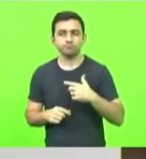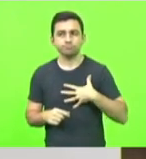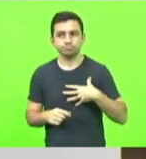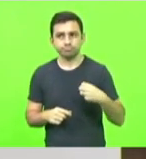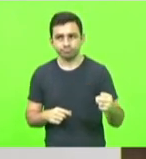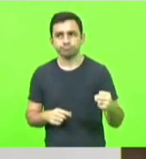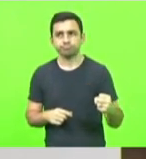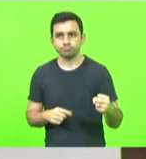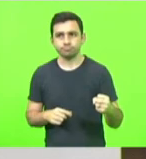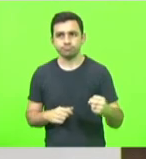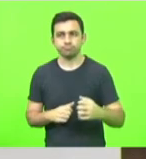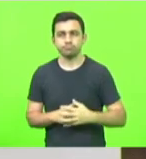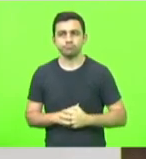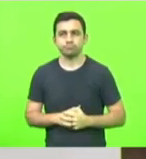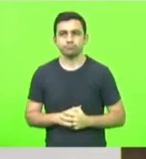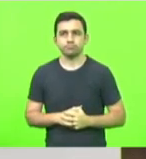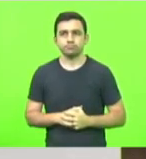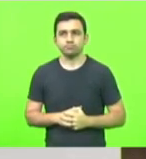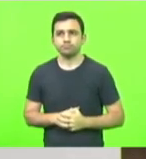2 praças.